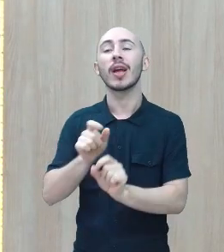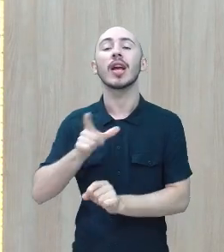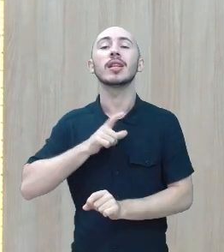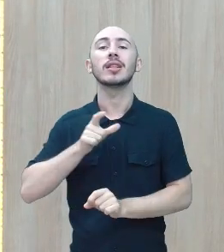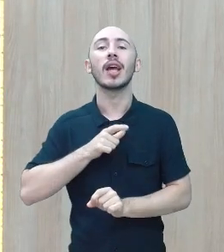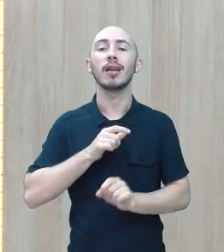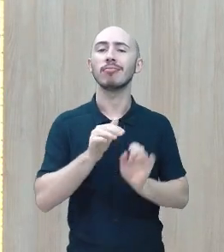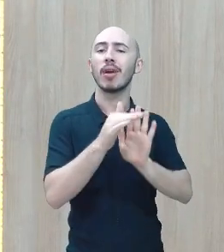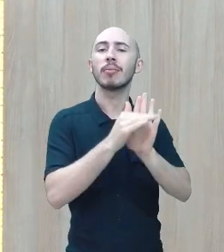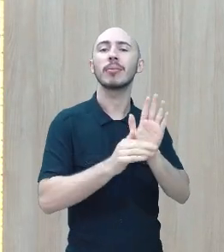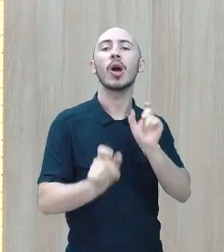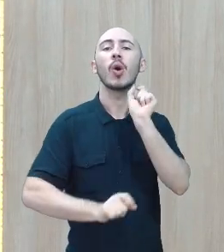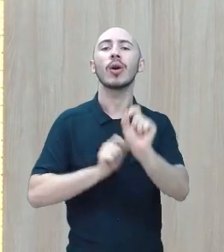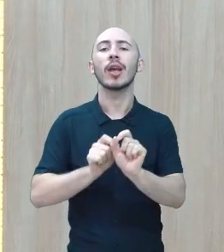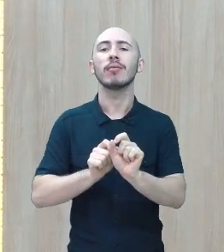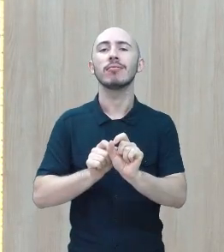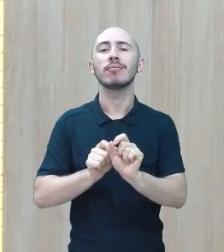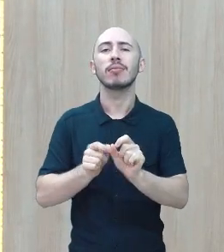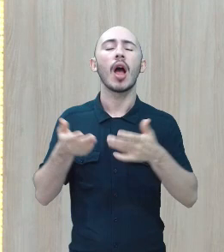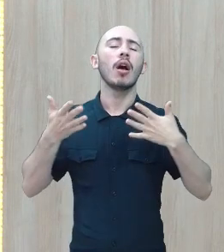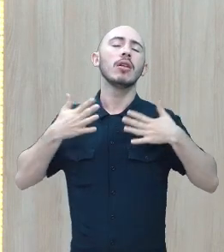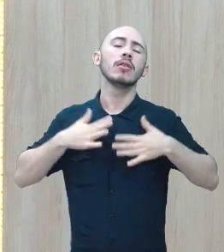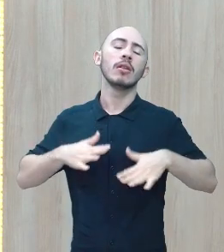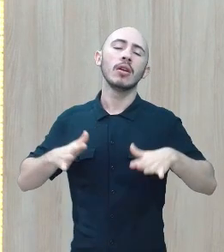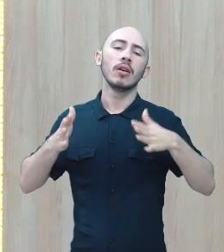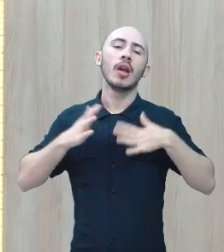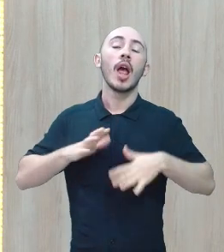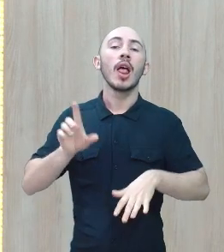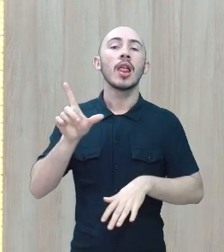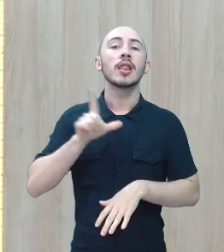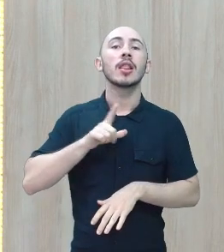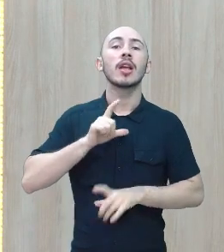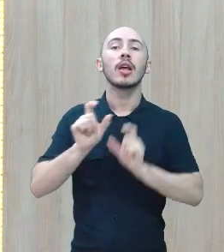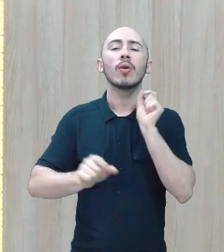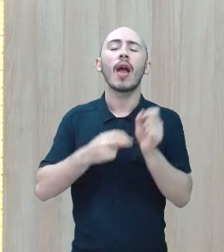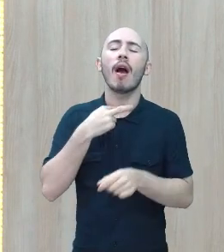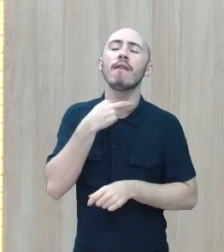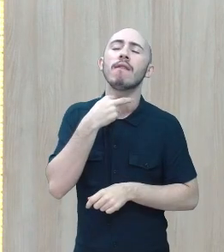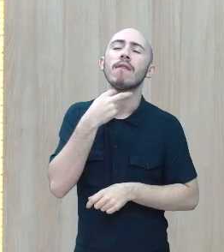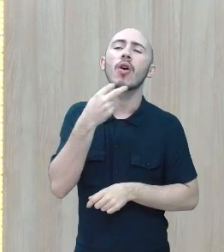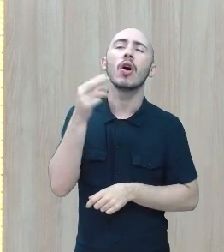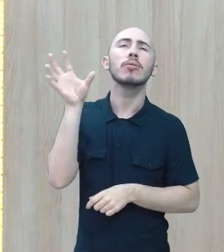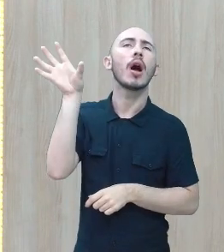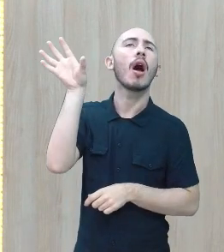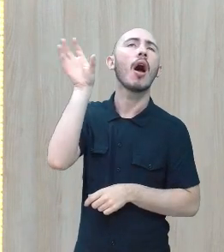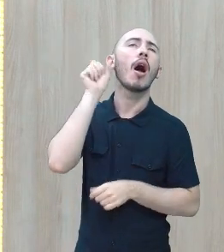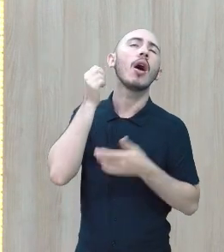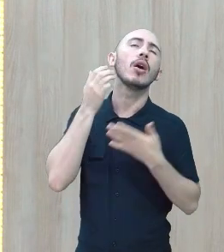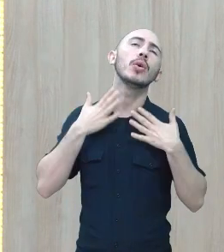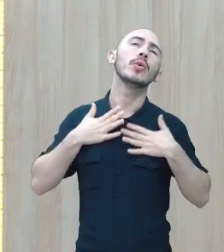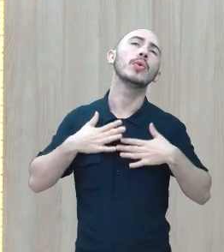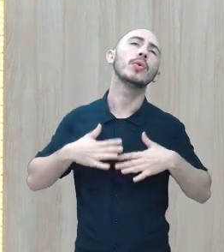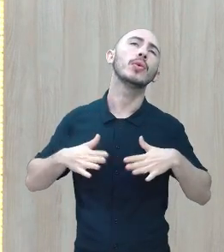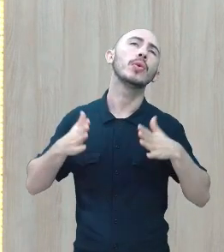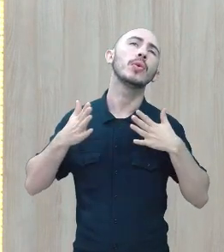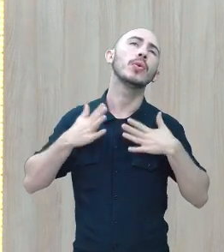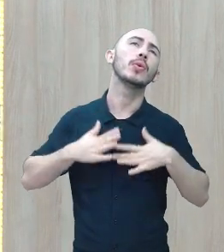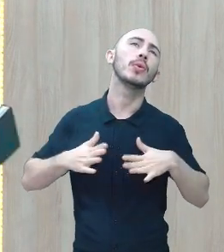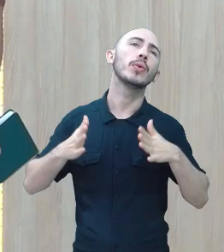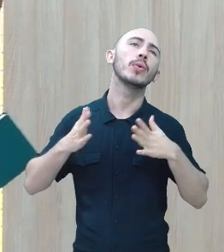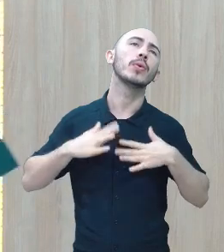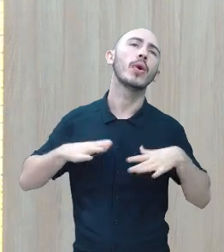né? Muita gente utiliza vozes e sons para poder se acalmar, diminuir estresse, diminuir